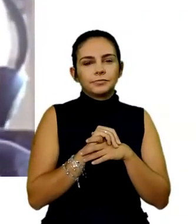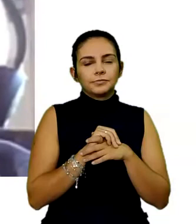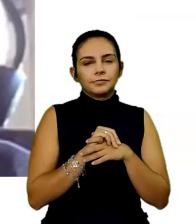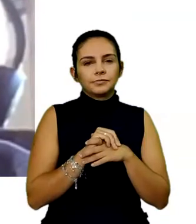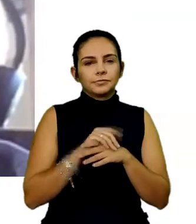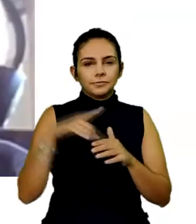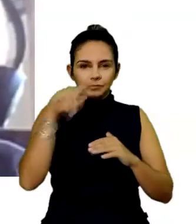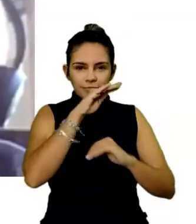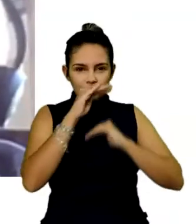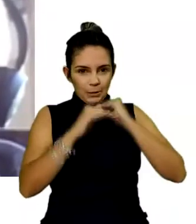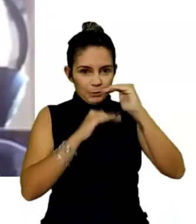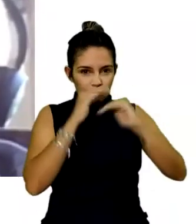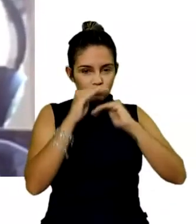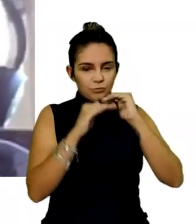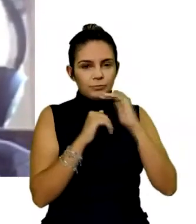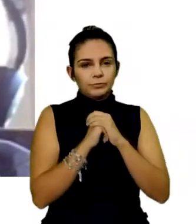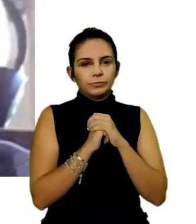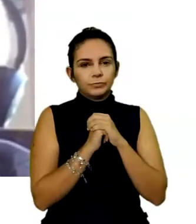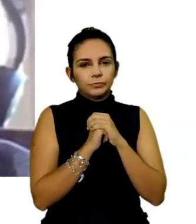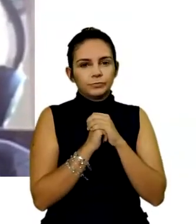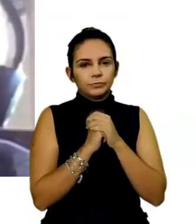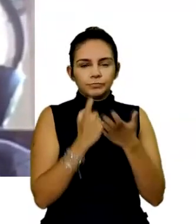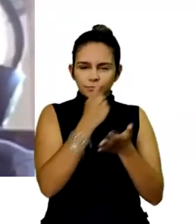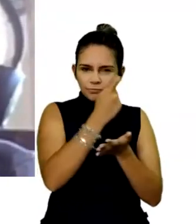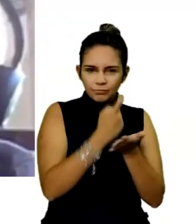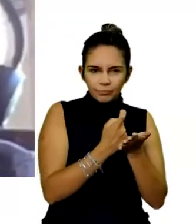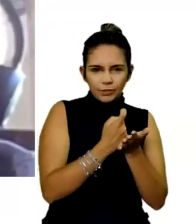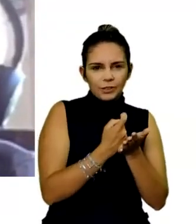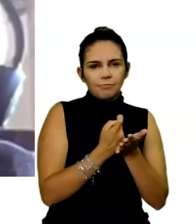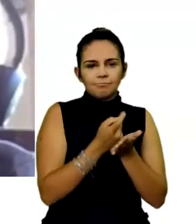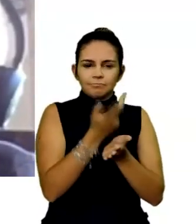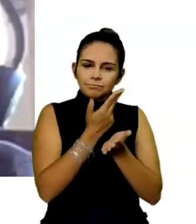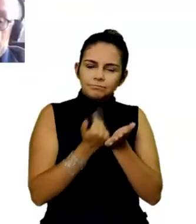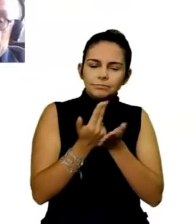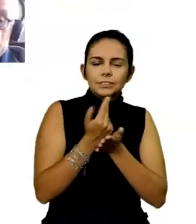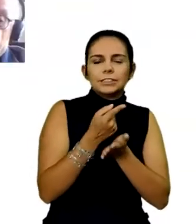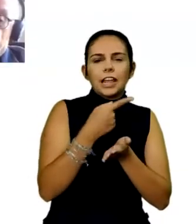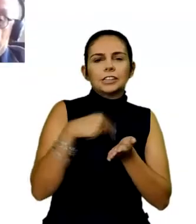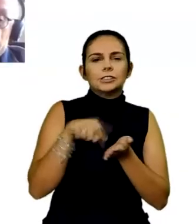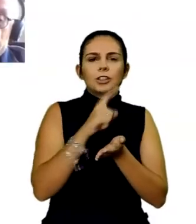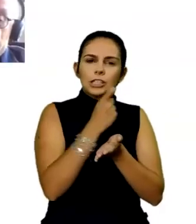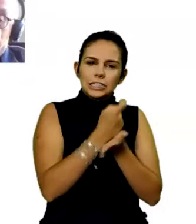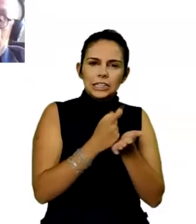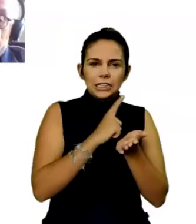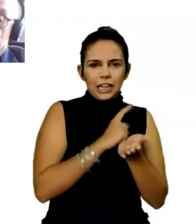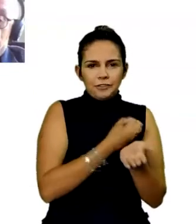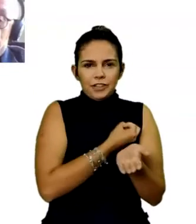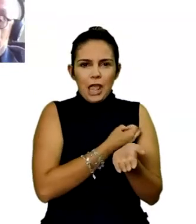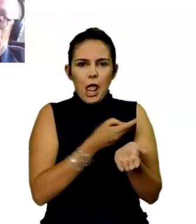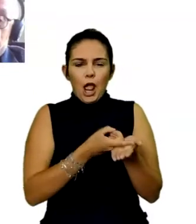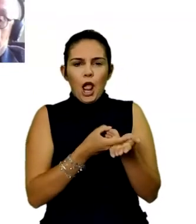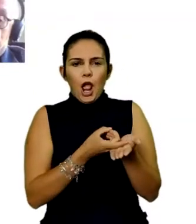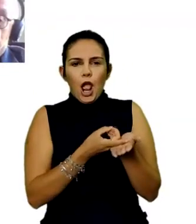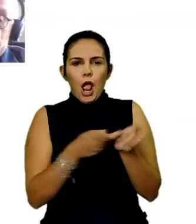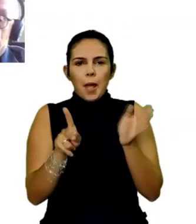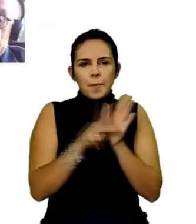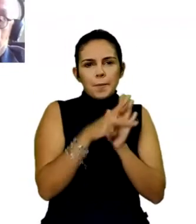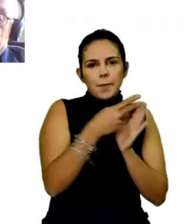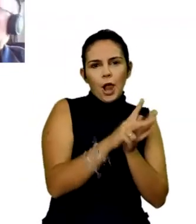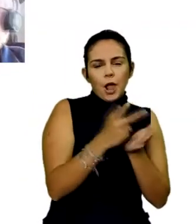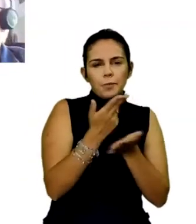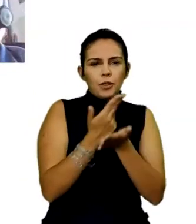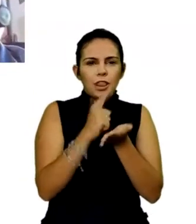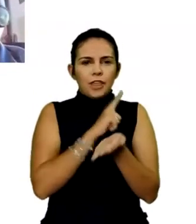Nesse processo, o texto e as ilustrações. O texto tem vida própria, a ilustração tem